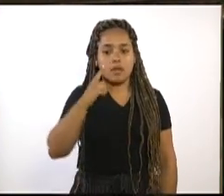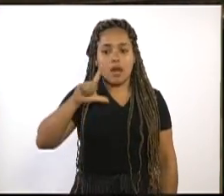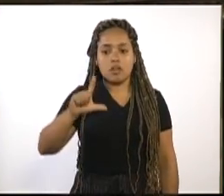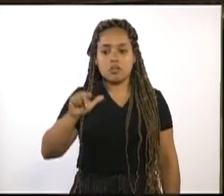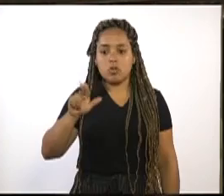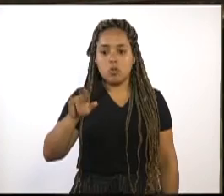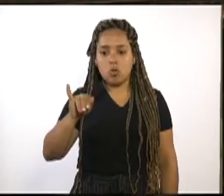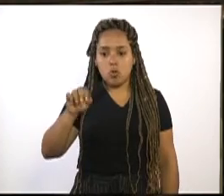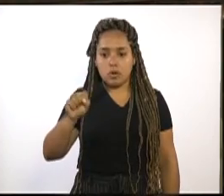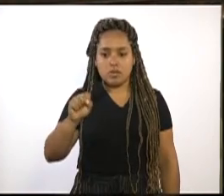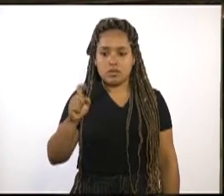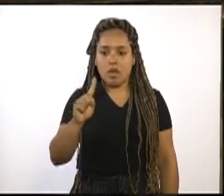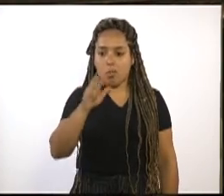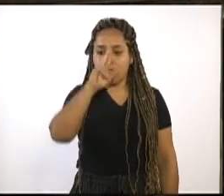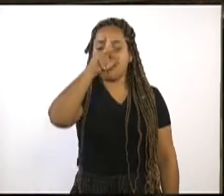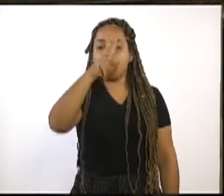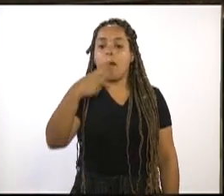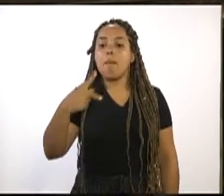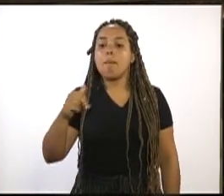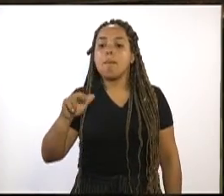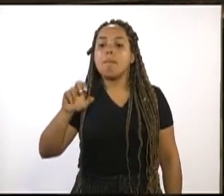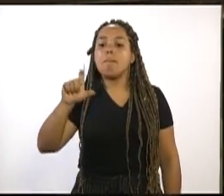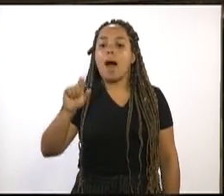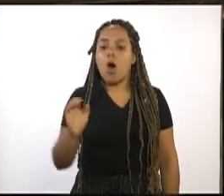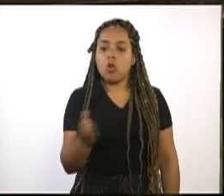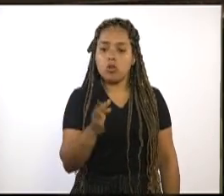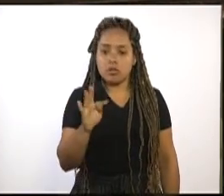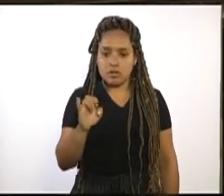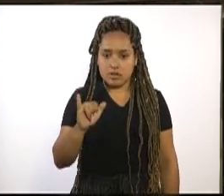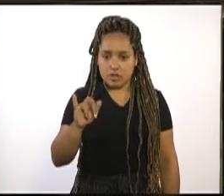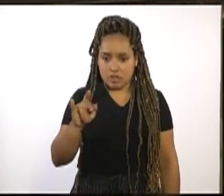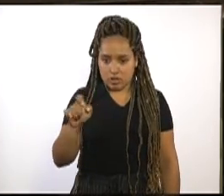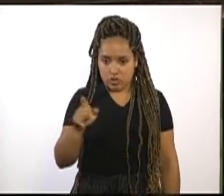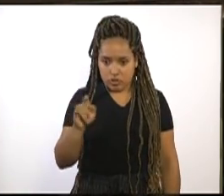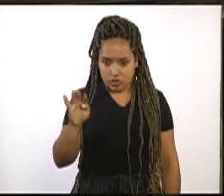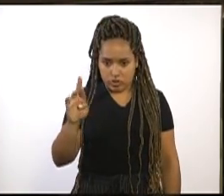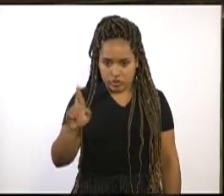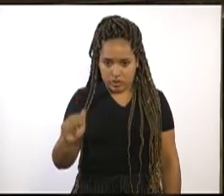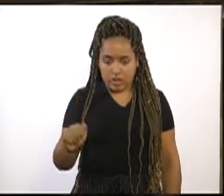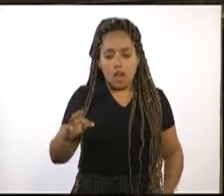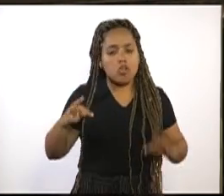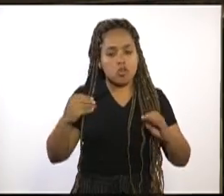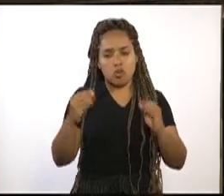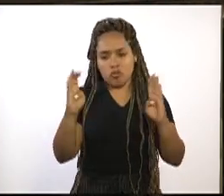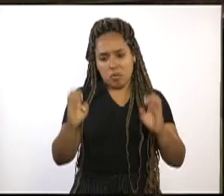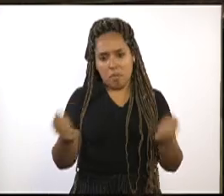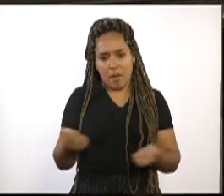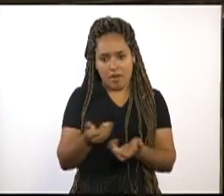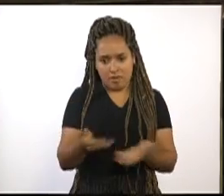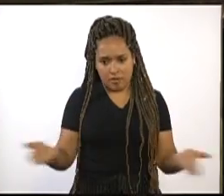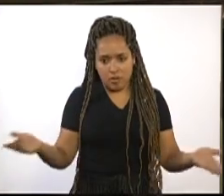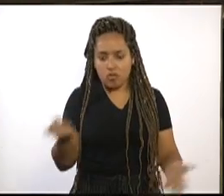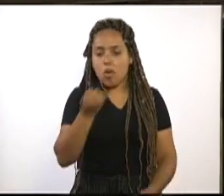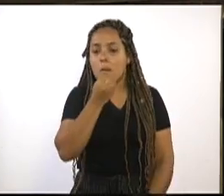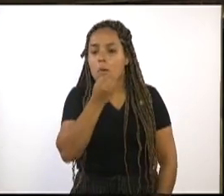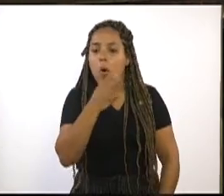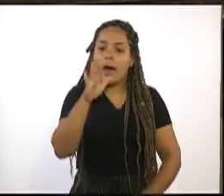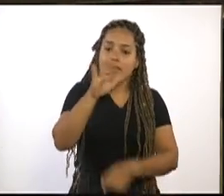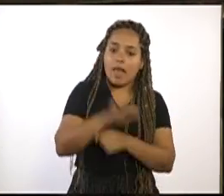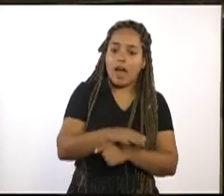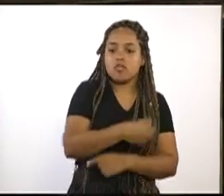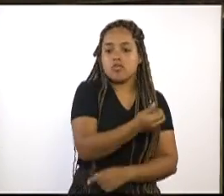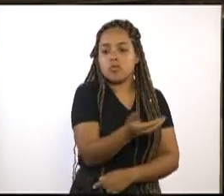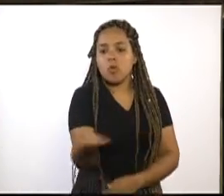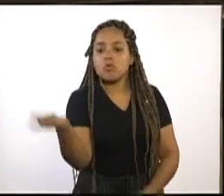Mais uma vez, seja muito bem-vindo. Bom, boa tarde a todos e todas. Boa tarde a quem nos assiste pela TV Alerj.